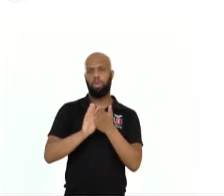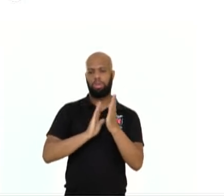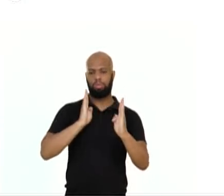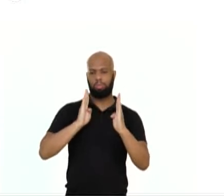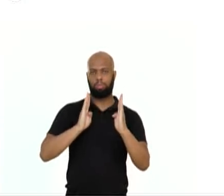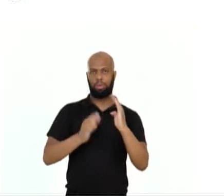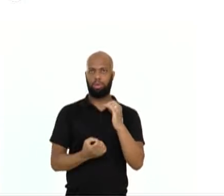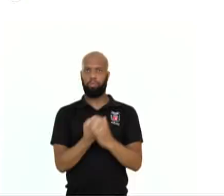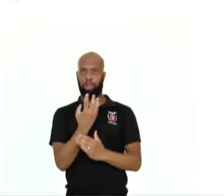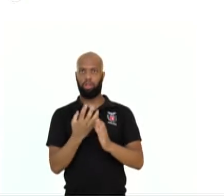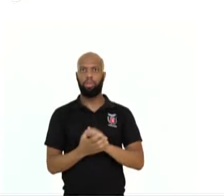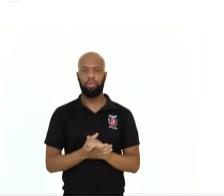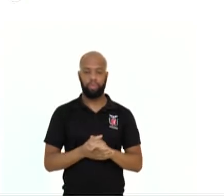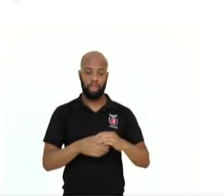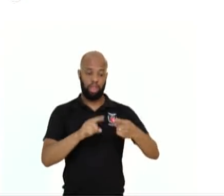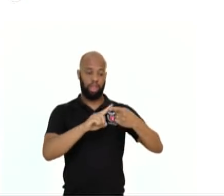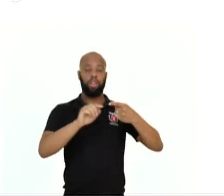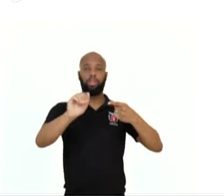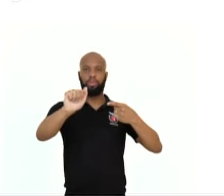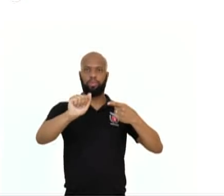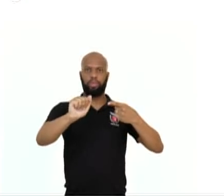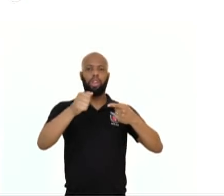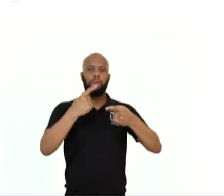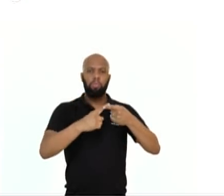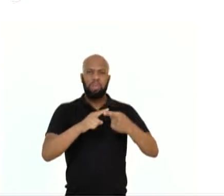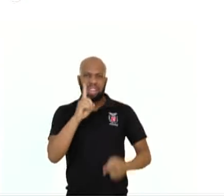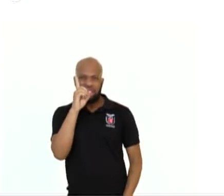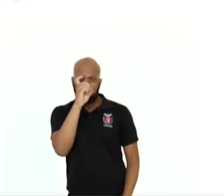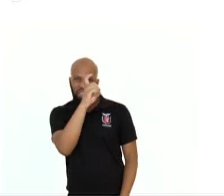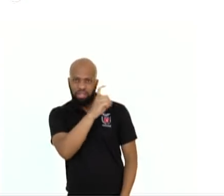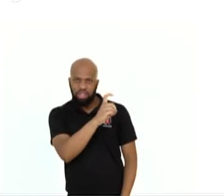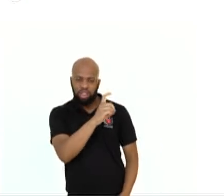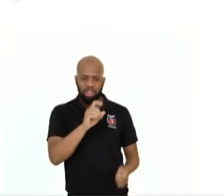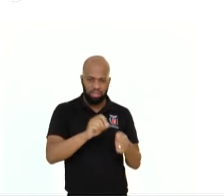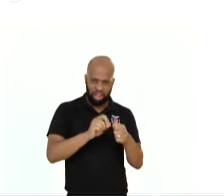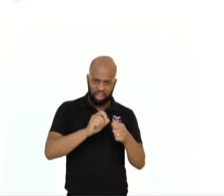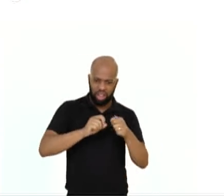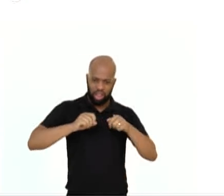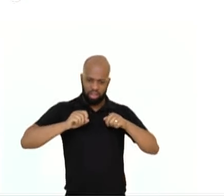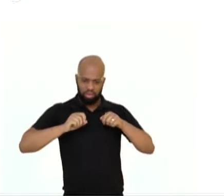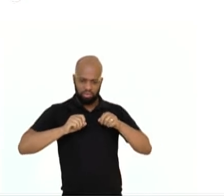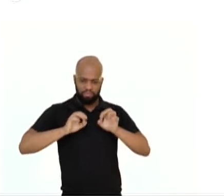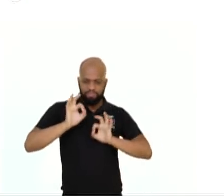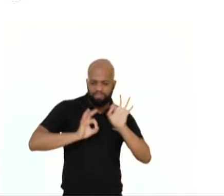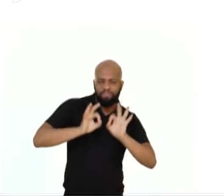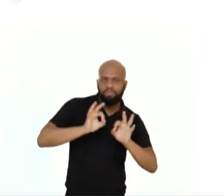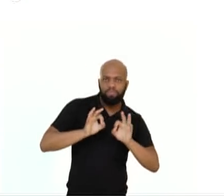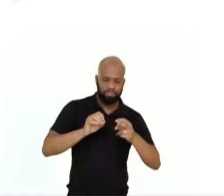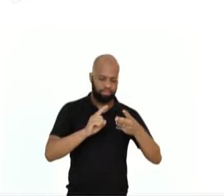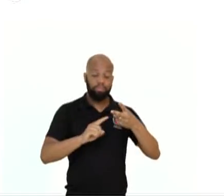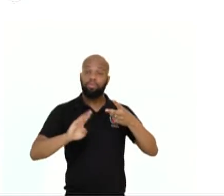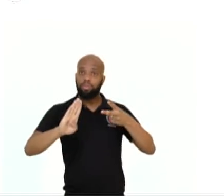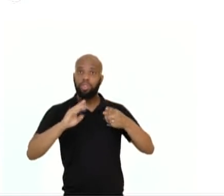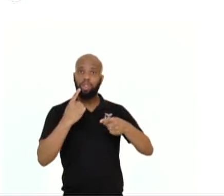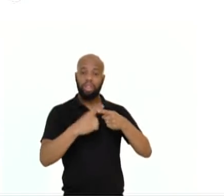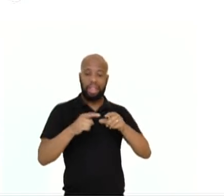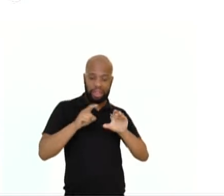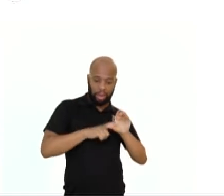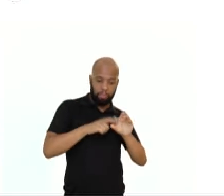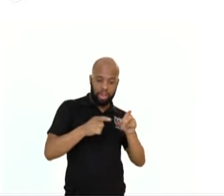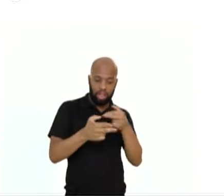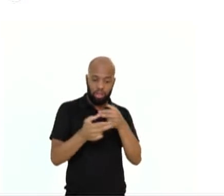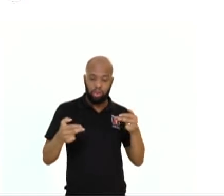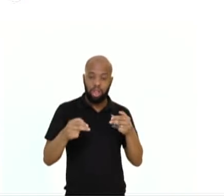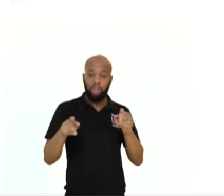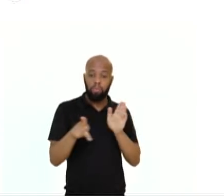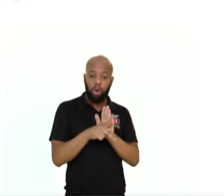inventados? Letra A. Porque são difíceis de serem manuseados? Letra B. Porque dependem de recursos